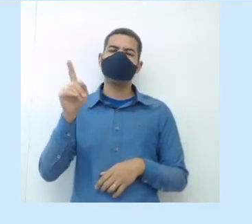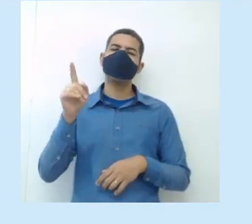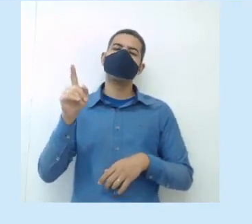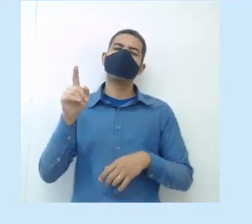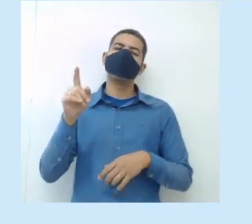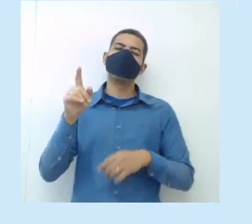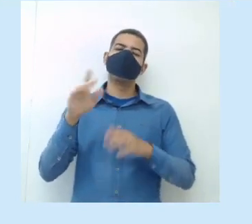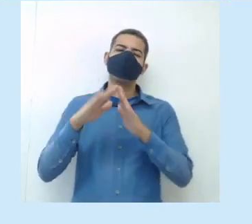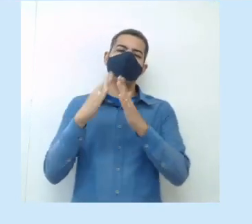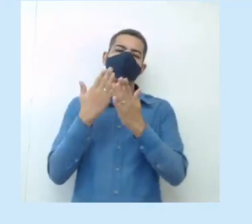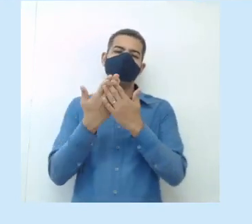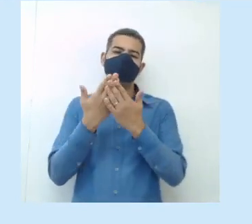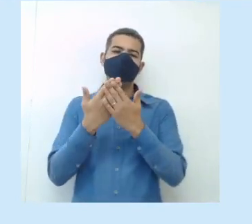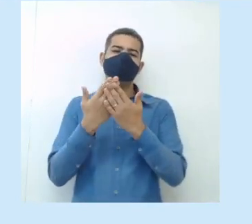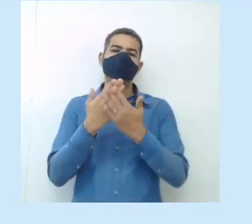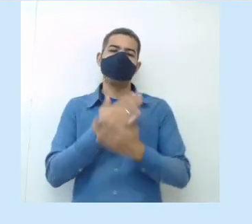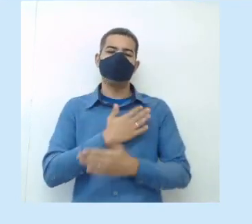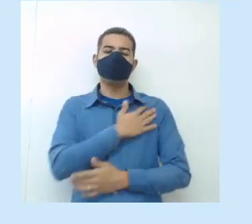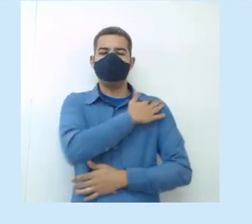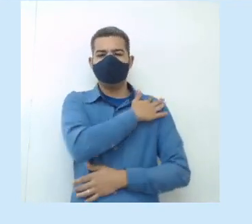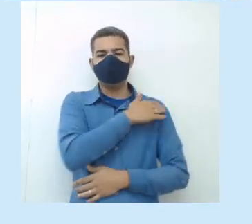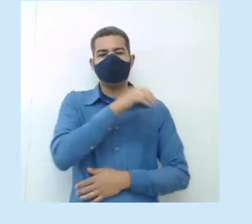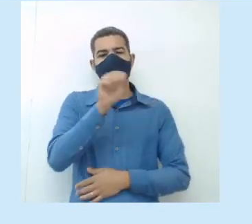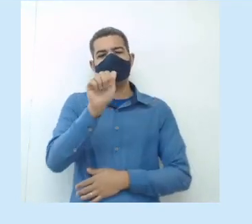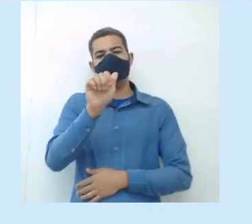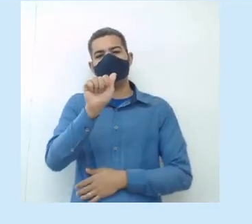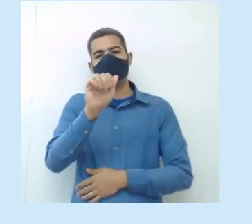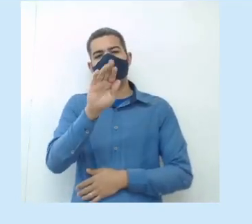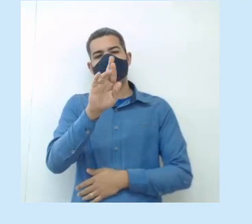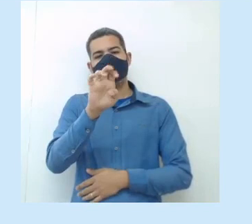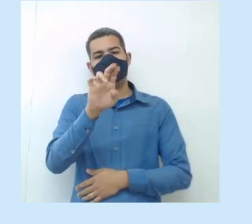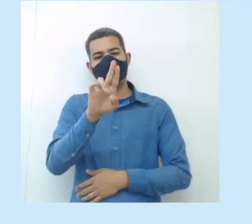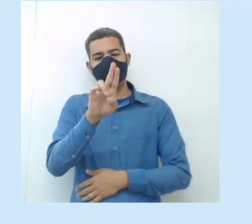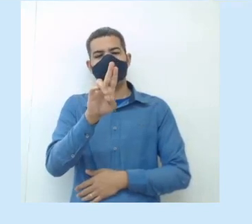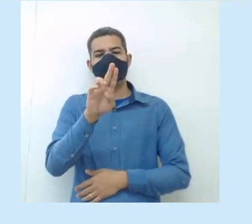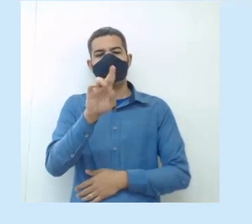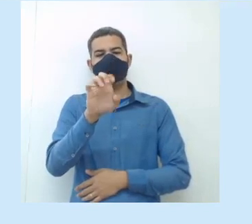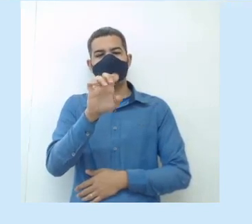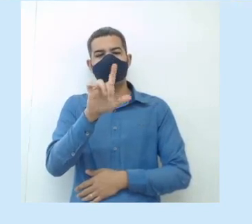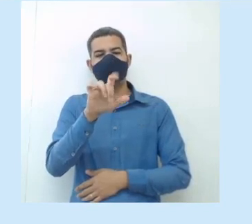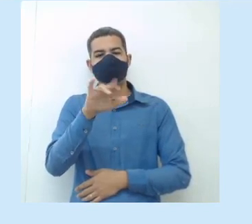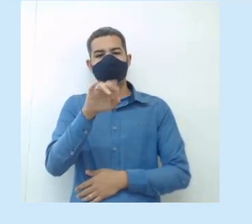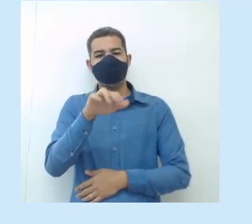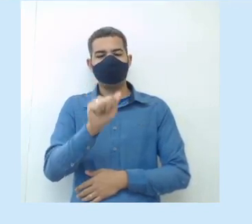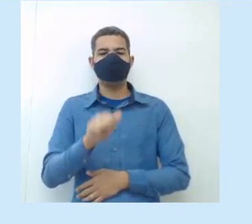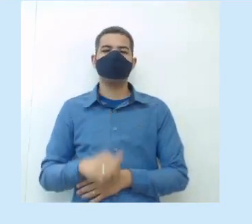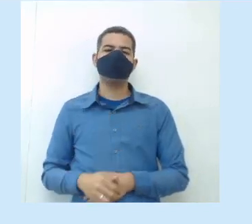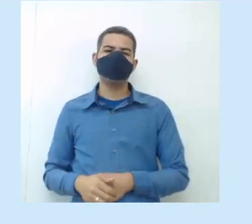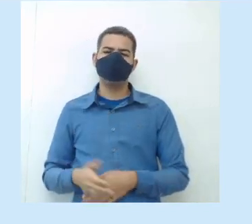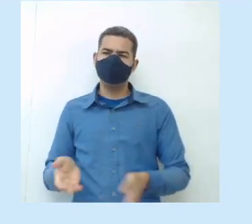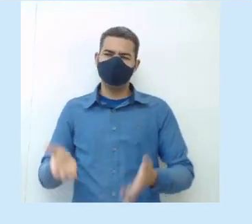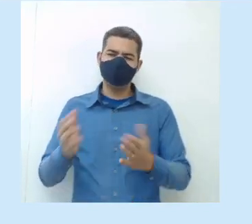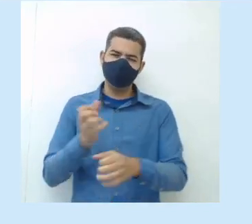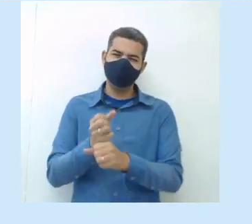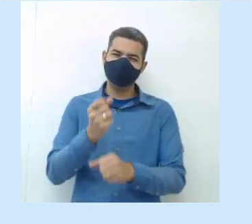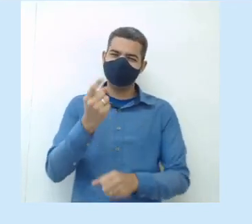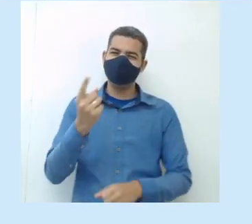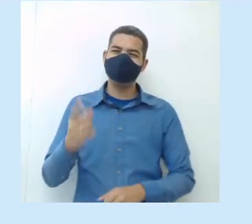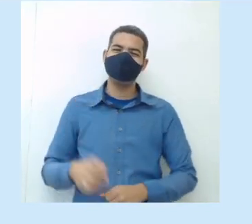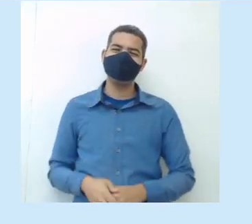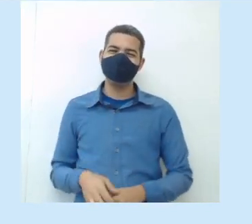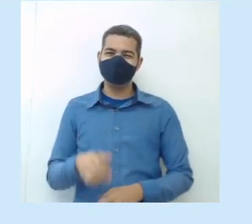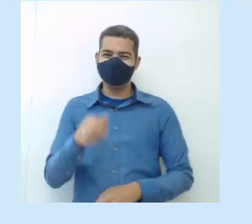viu, professor? Essas videoaulas estão fazendo muita diferença para os nossos alunos. E dá um pontinho aí para eles nesse desafio,